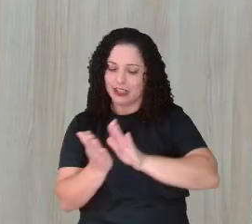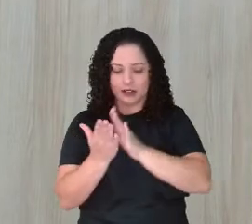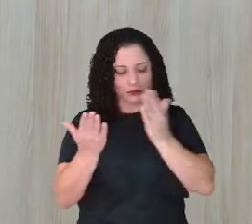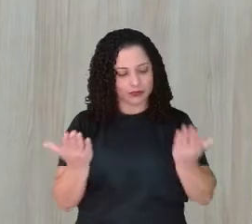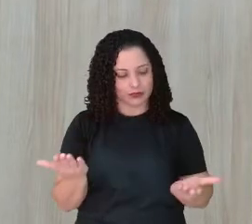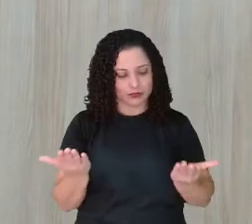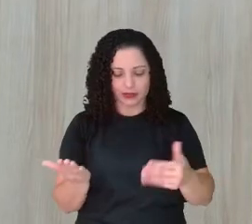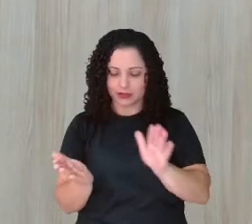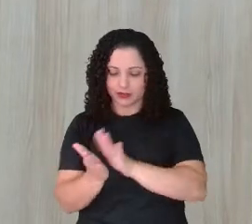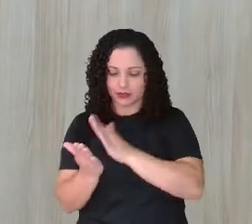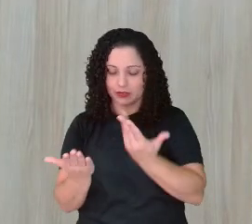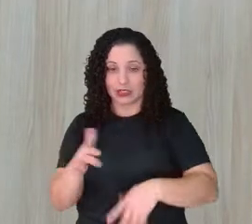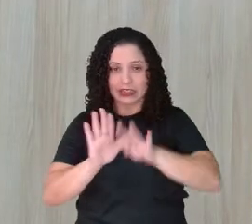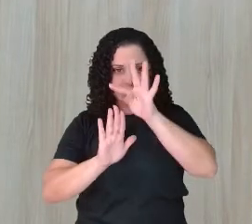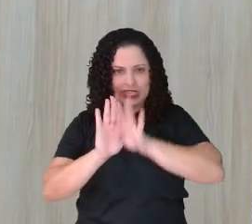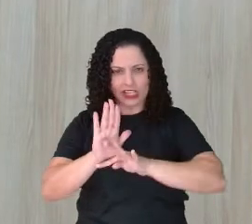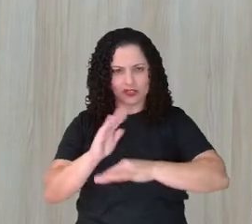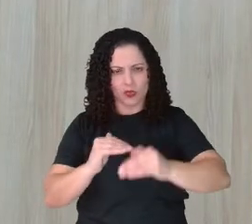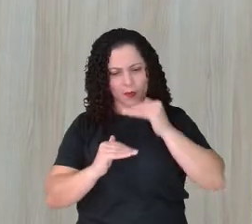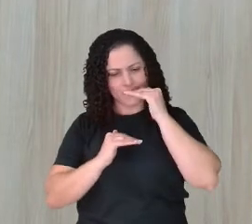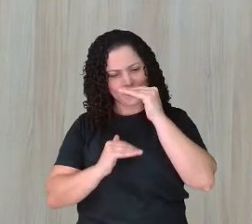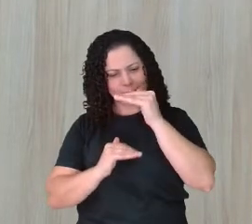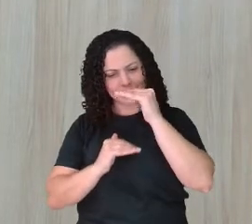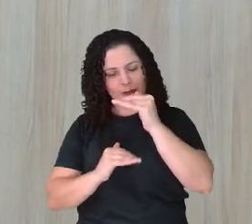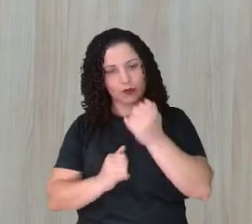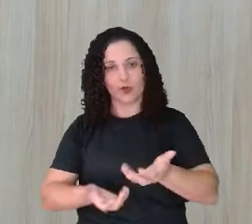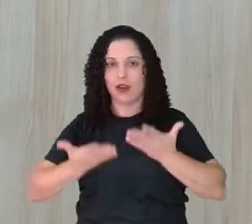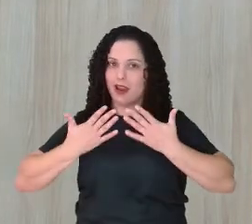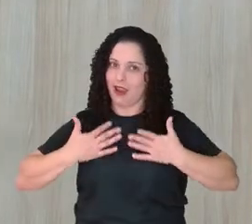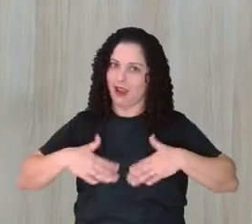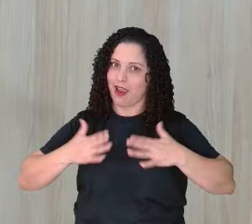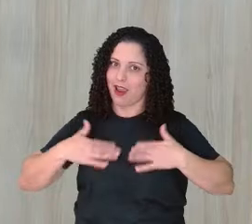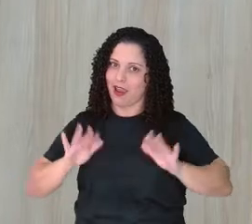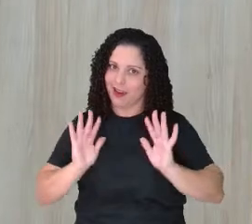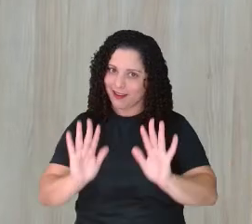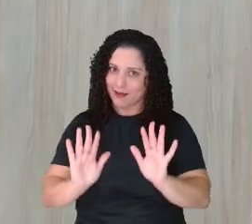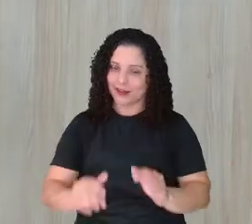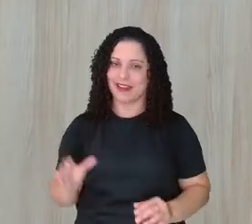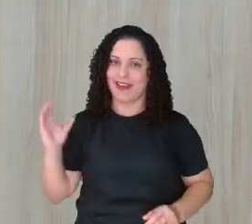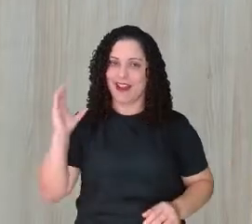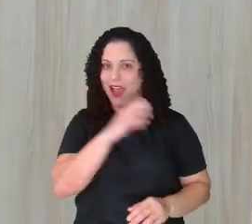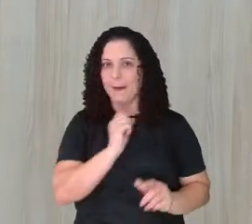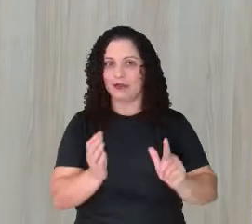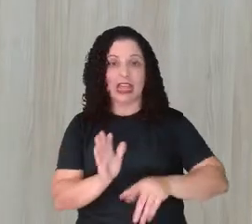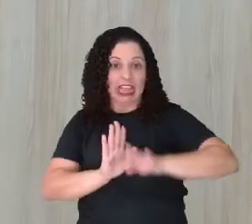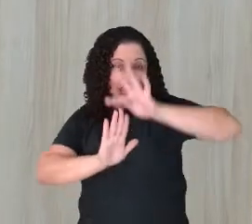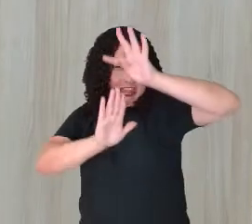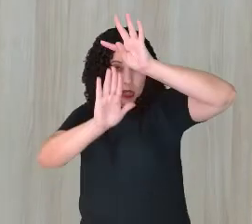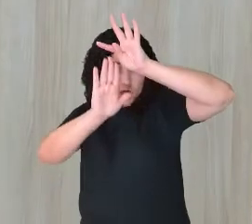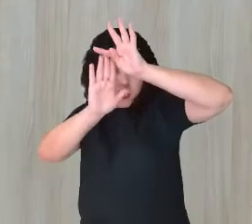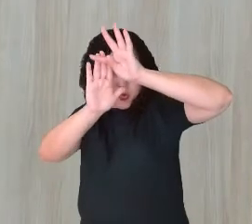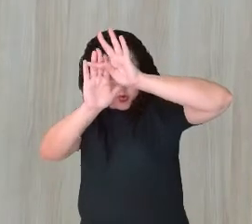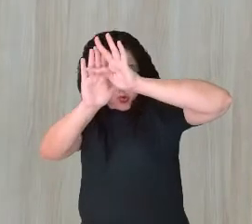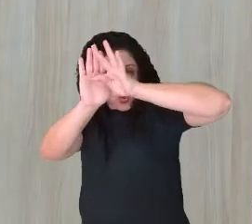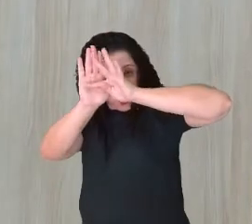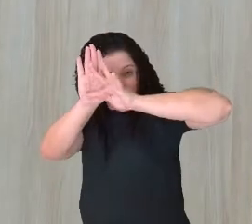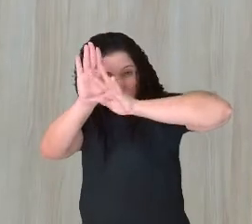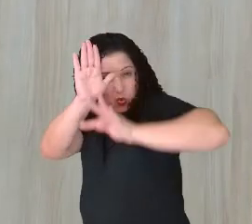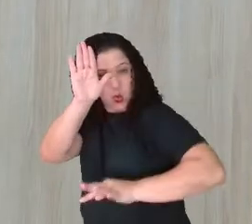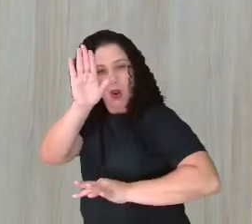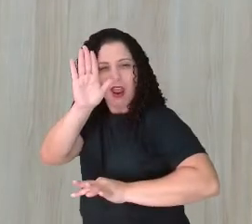com um textinho curtinho, então vai pegando, vai devagar, porque tem gente que quer ir logo pro nível hard,